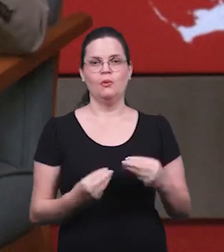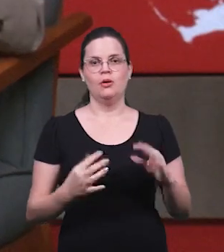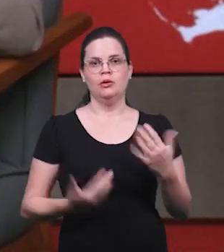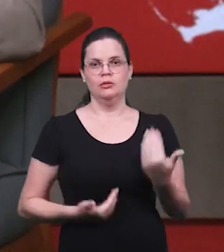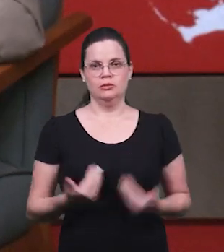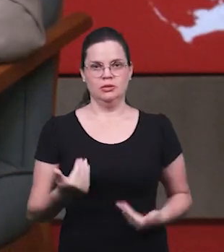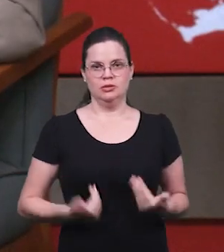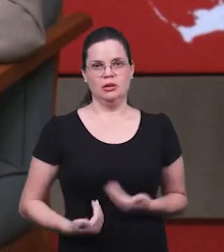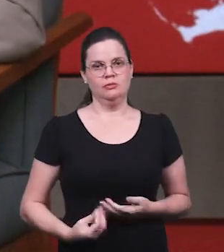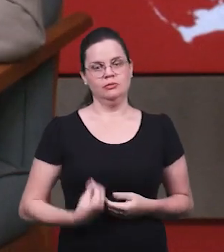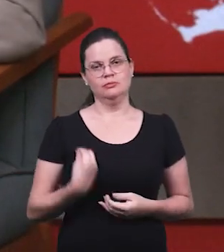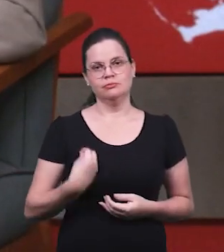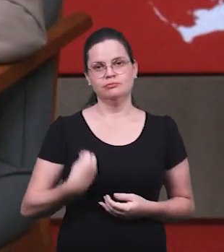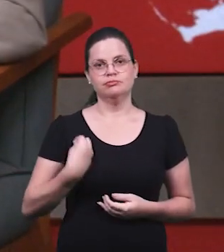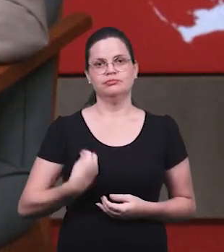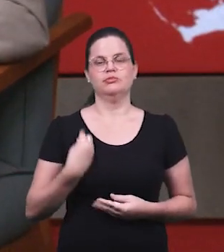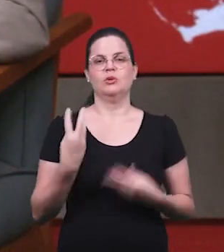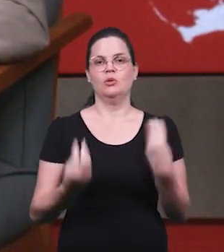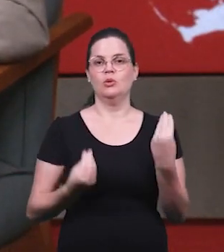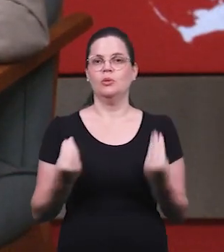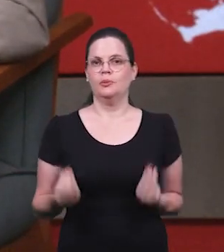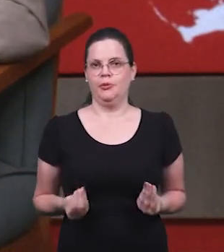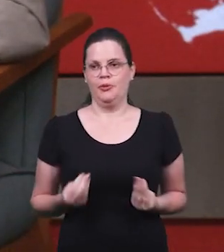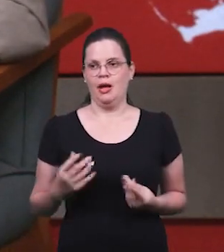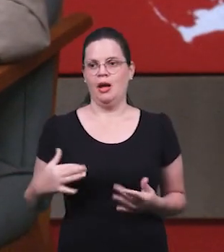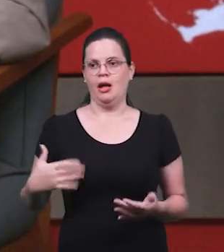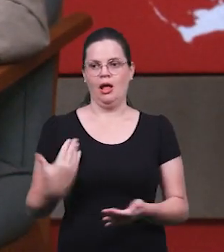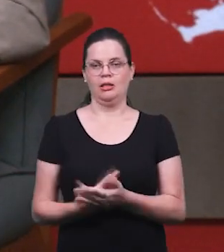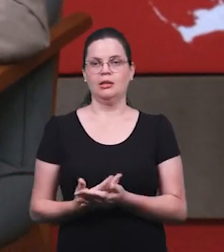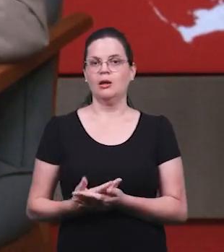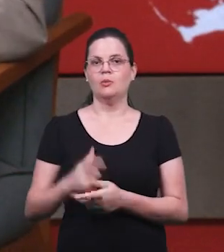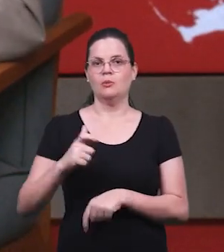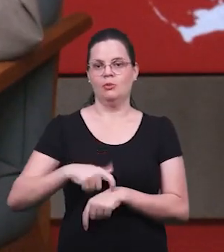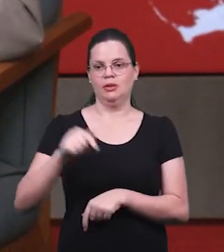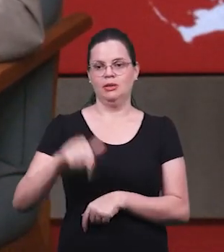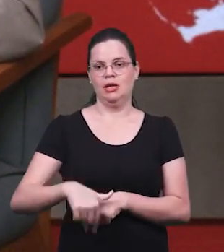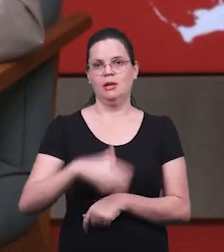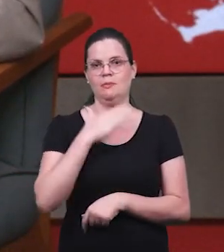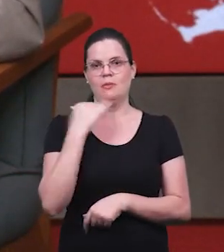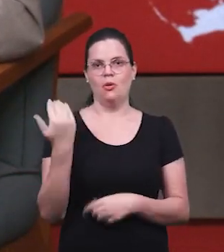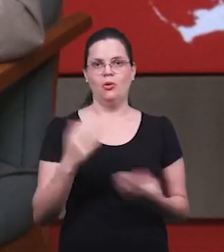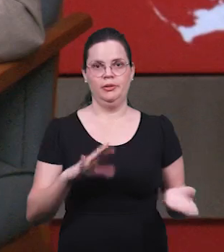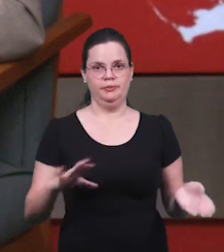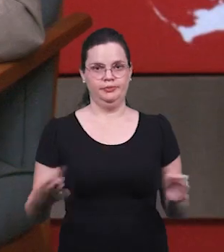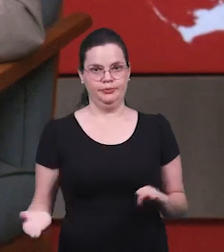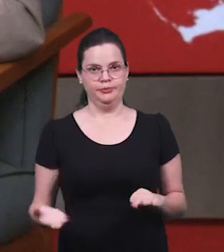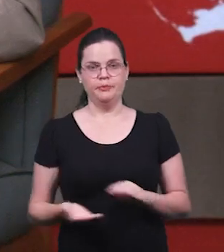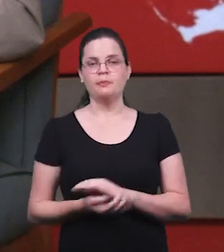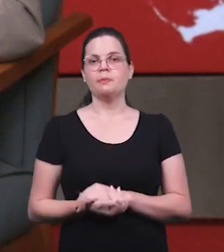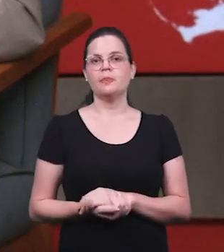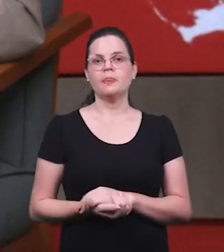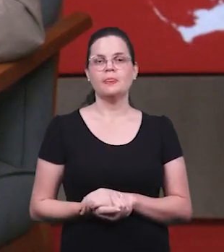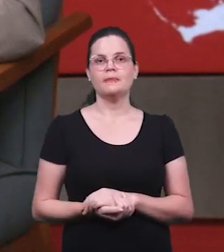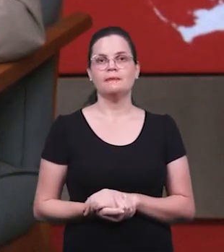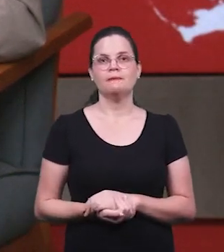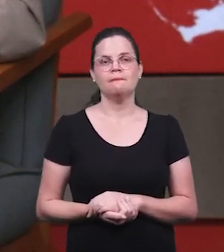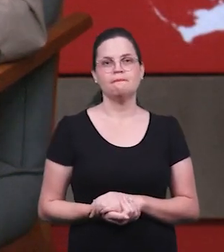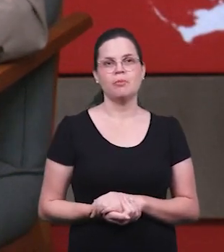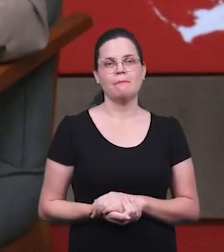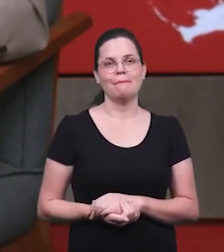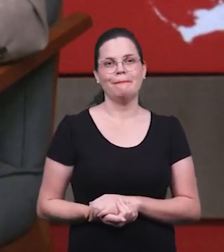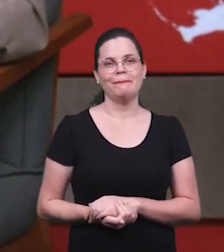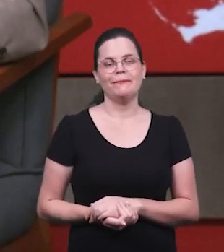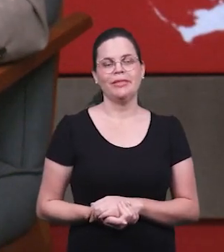até o seu momento final. Quando ele